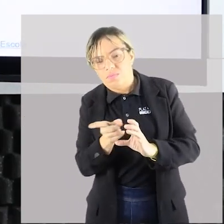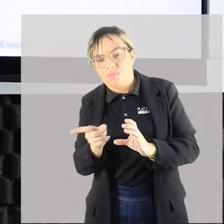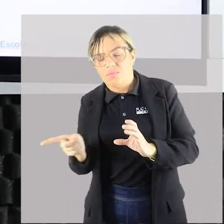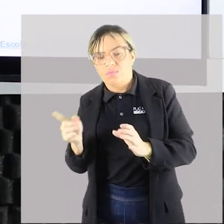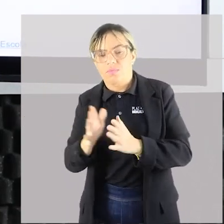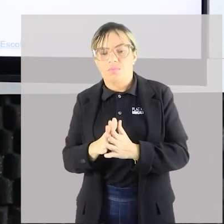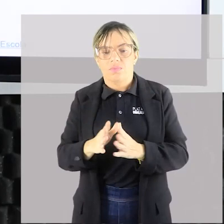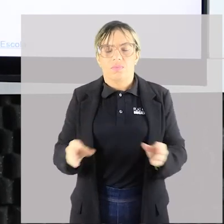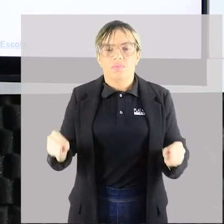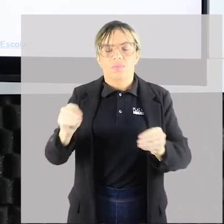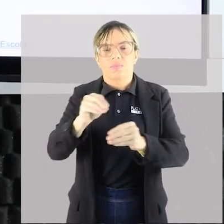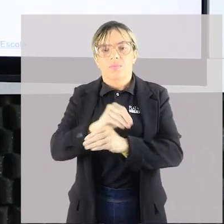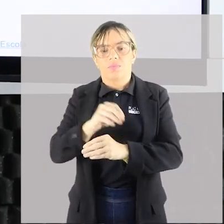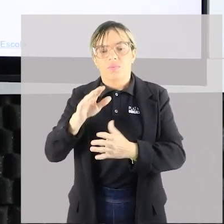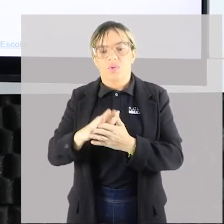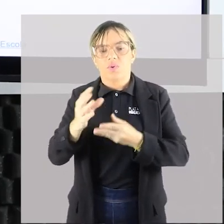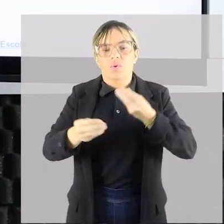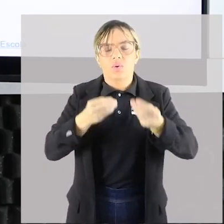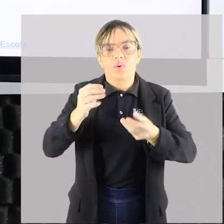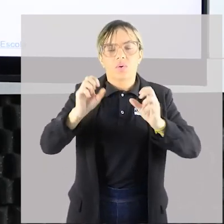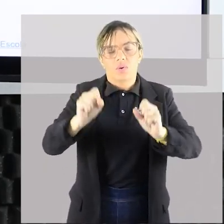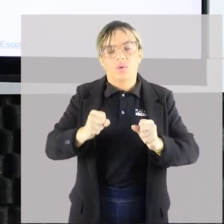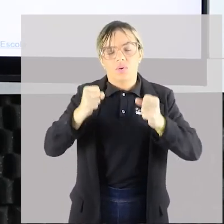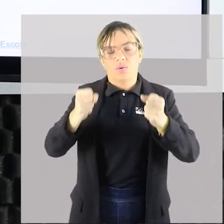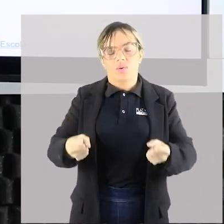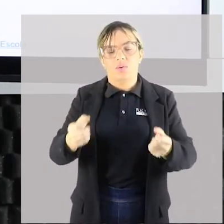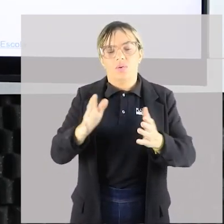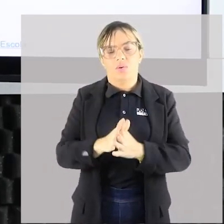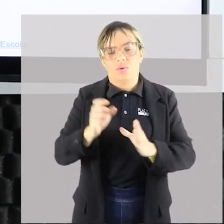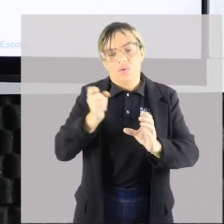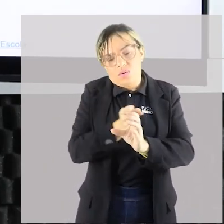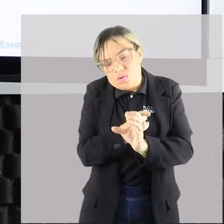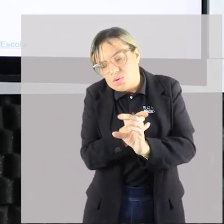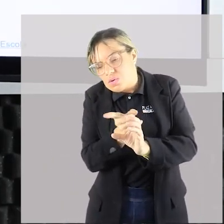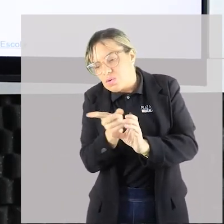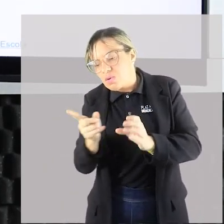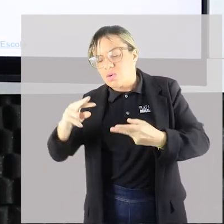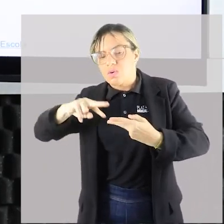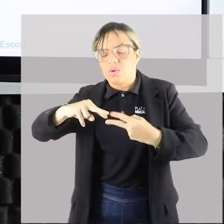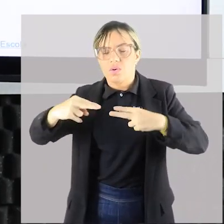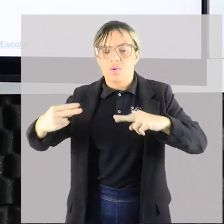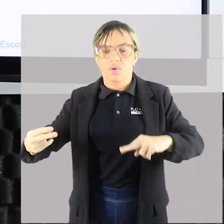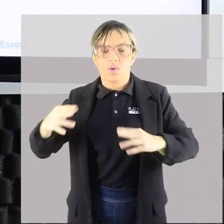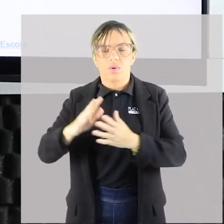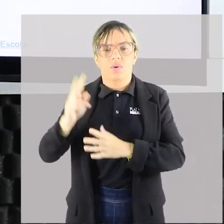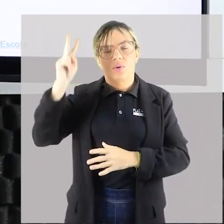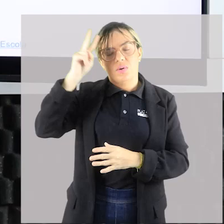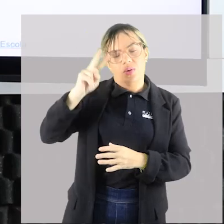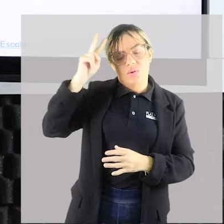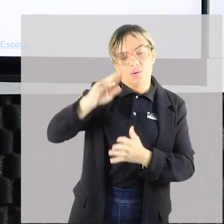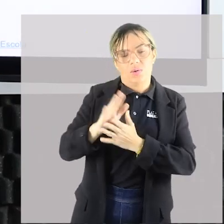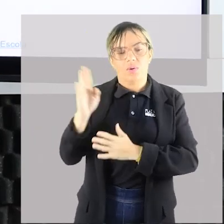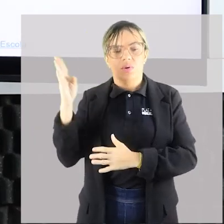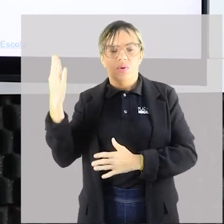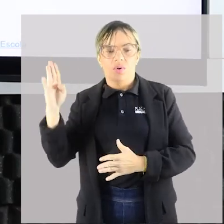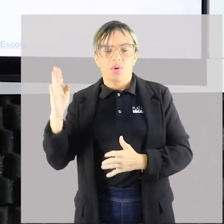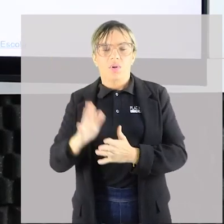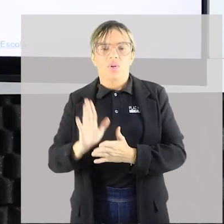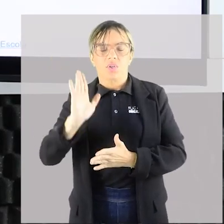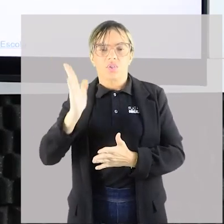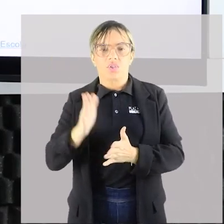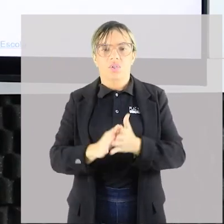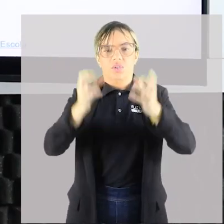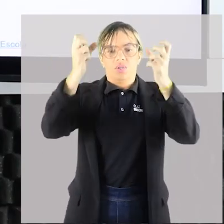uma transferência, né, como você pode ver, de material genético. Lembrando das estruturas da bactéria que a gente